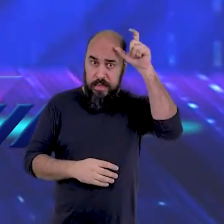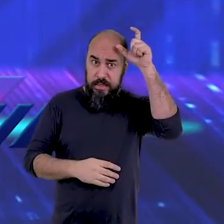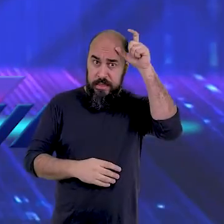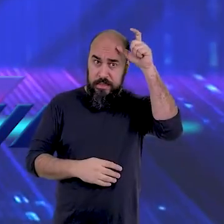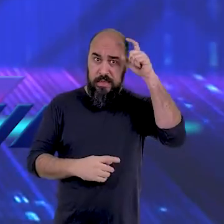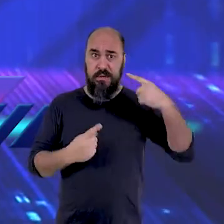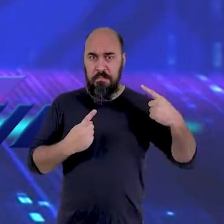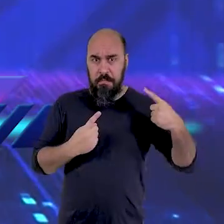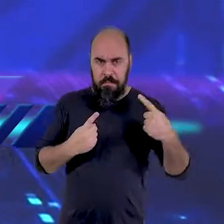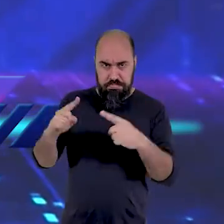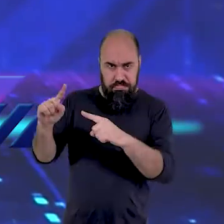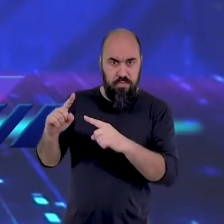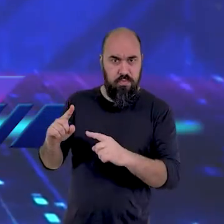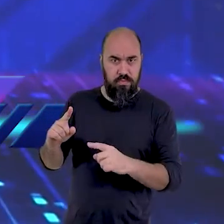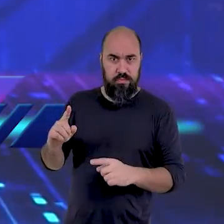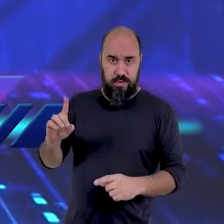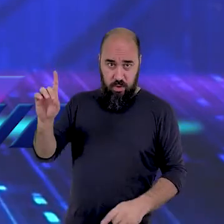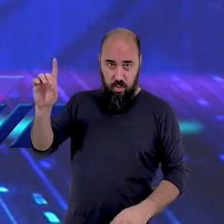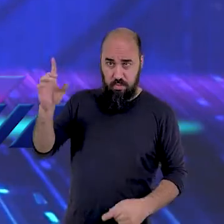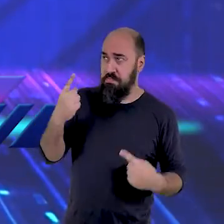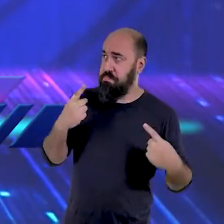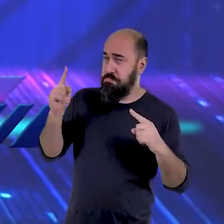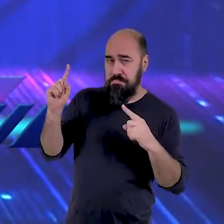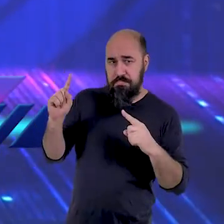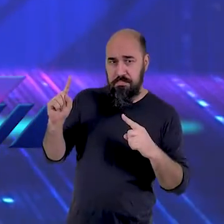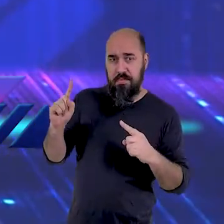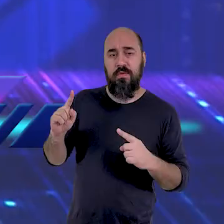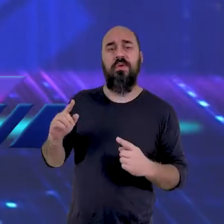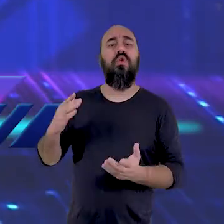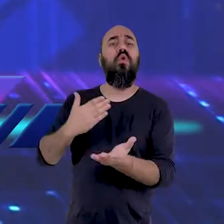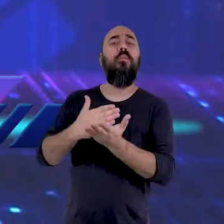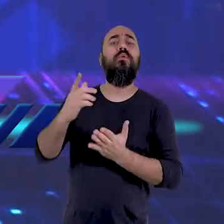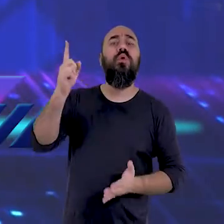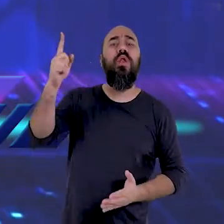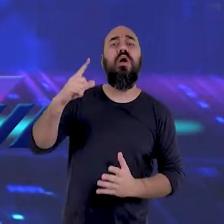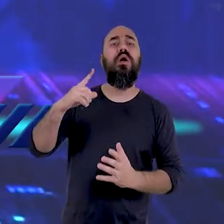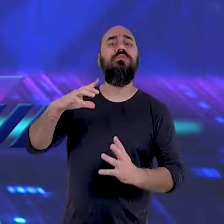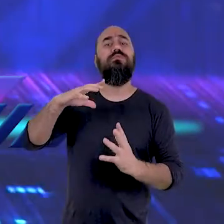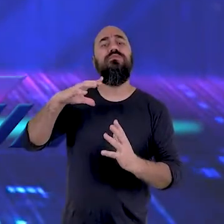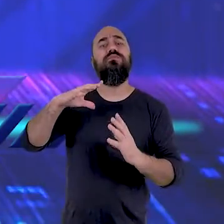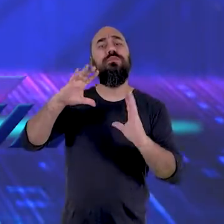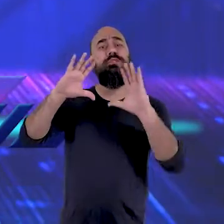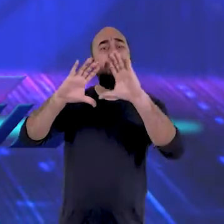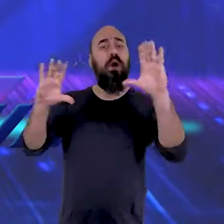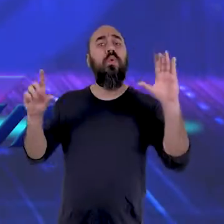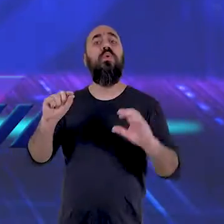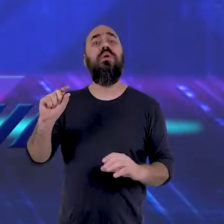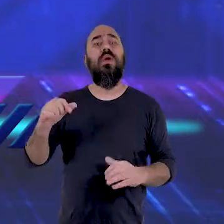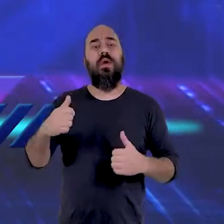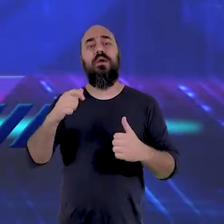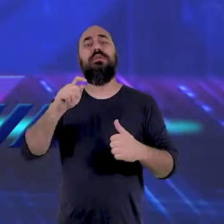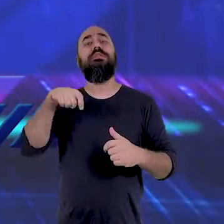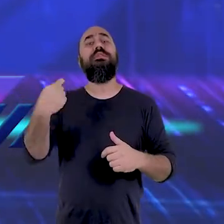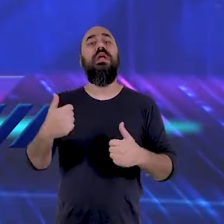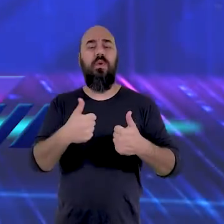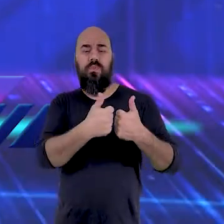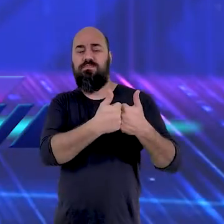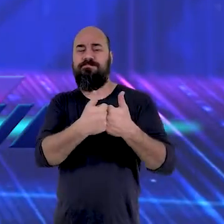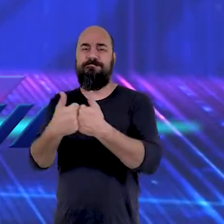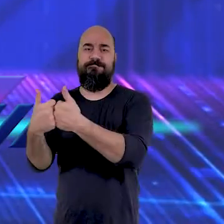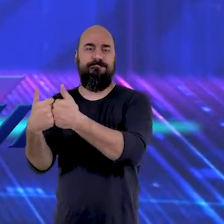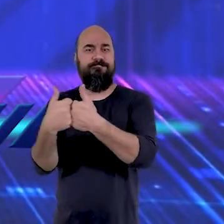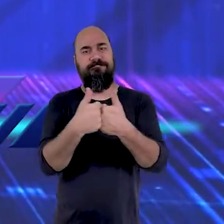contra Deus, ele iniciou no céu aquilo que nós chamamos de grande conflito. Todas as